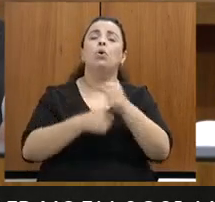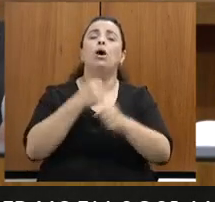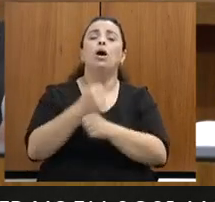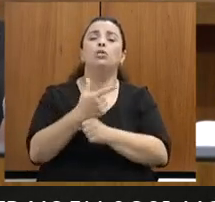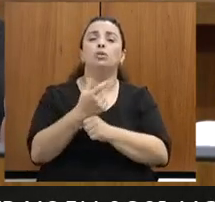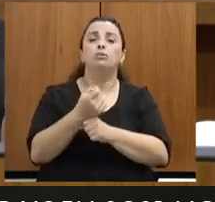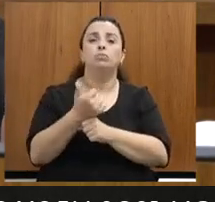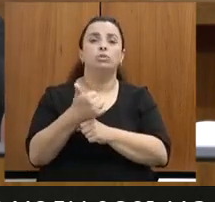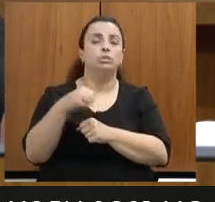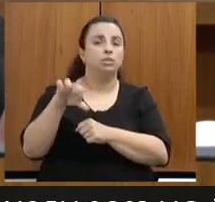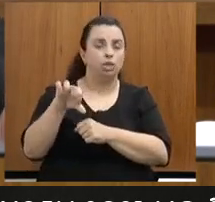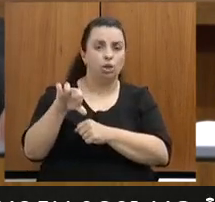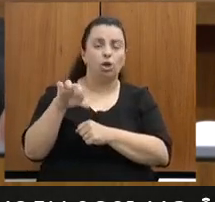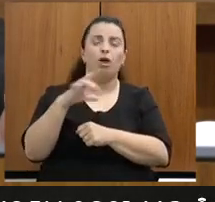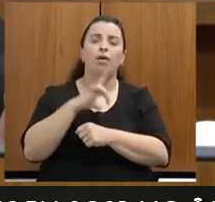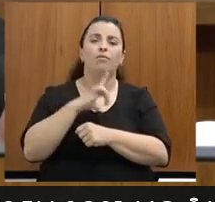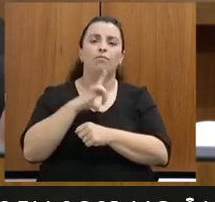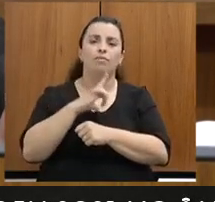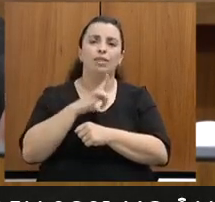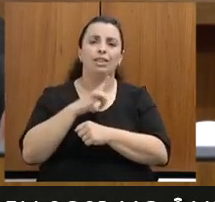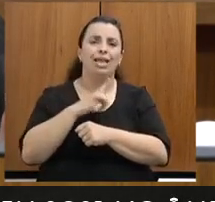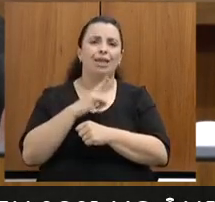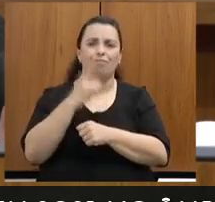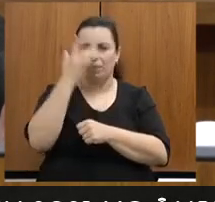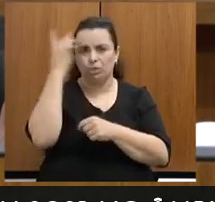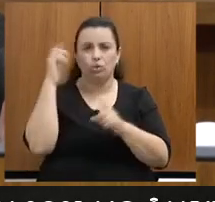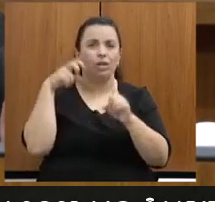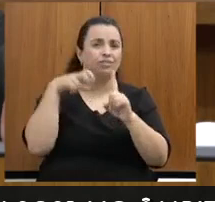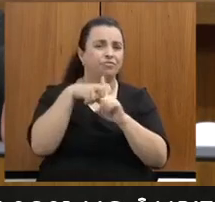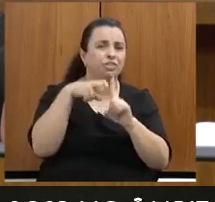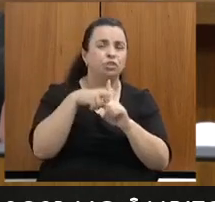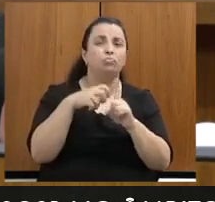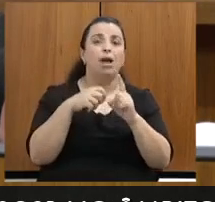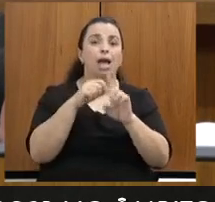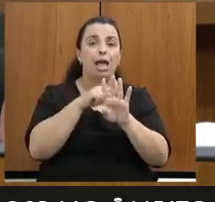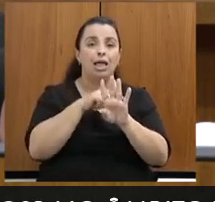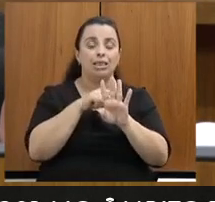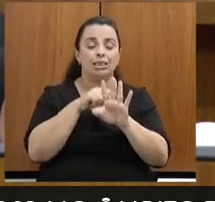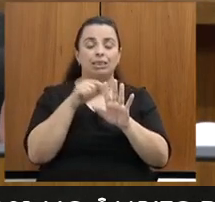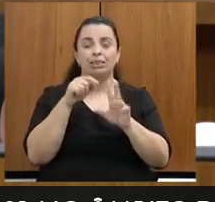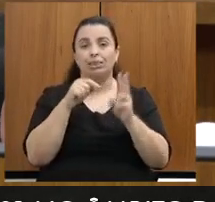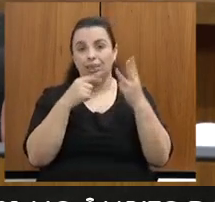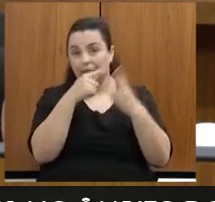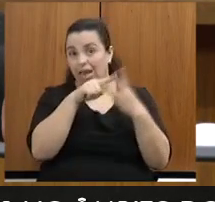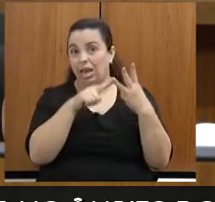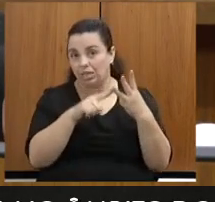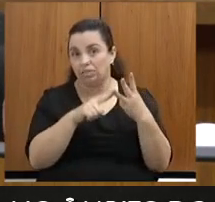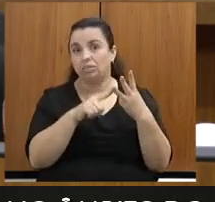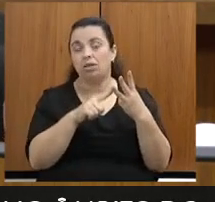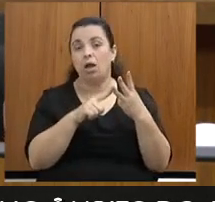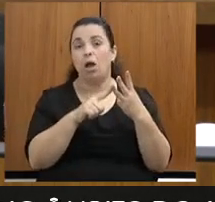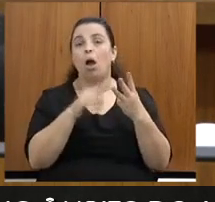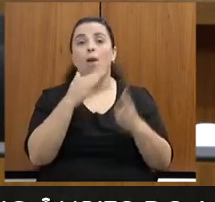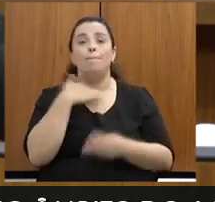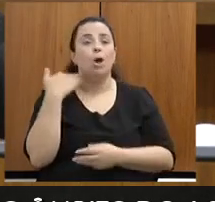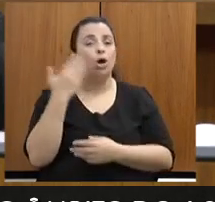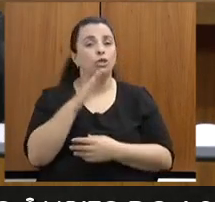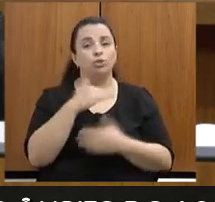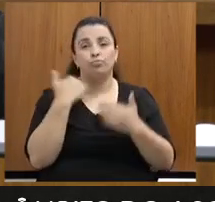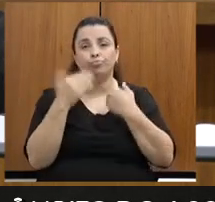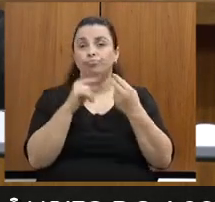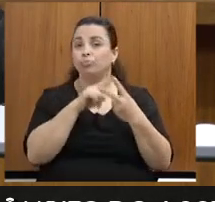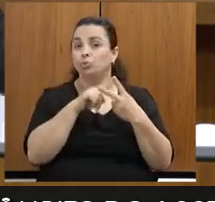nós tivemos aí vitimização 3 a letalidade 2 sendo 1 em